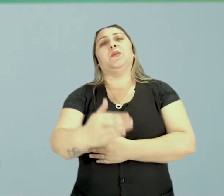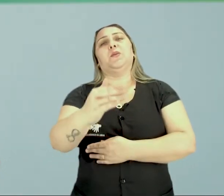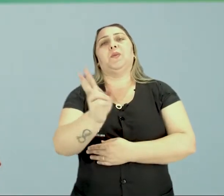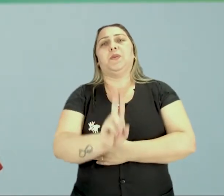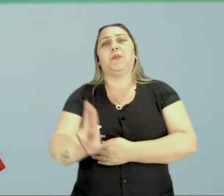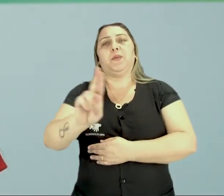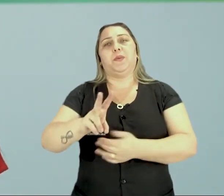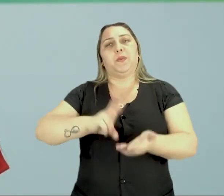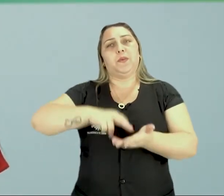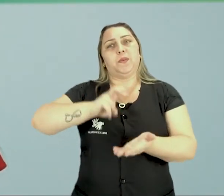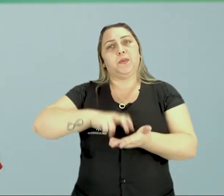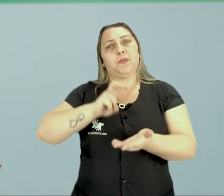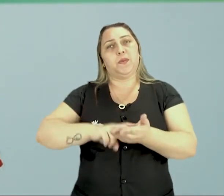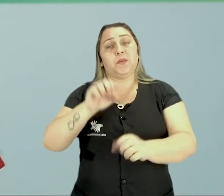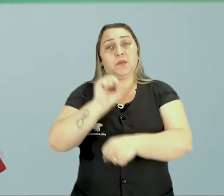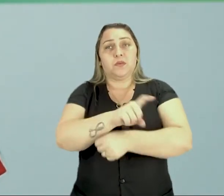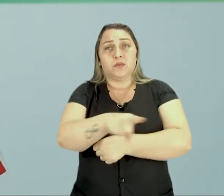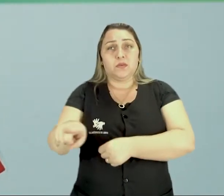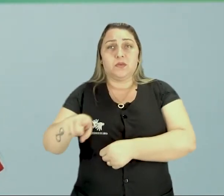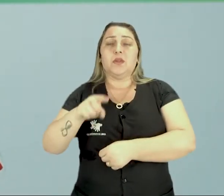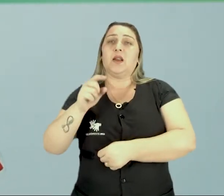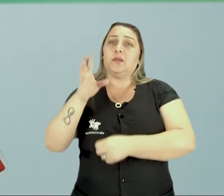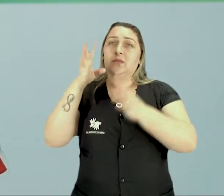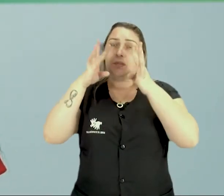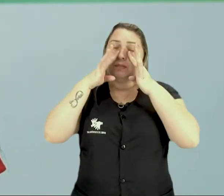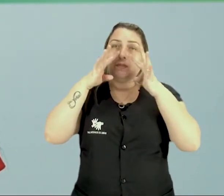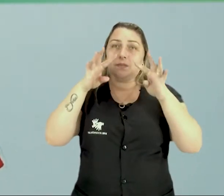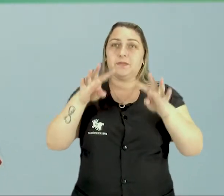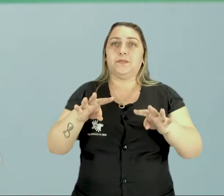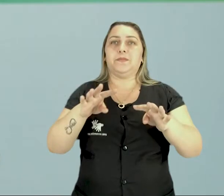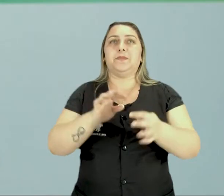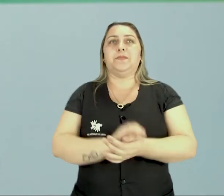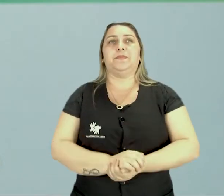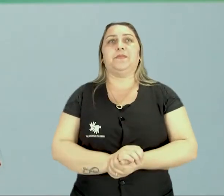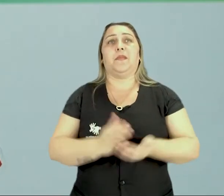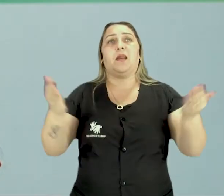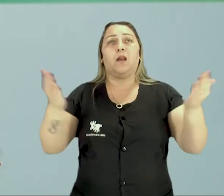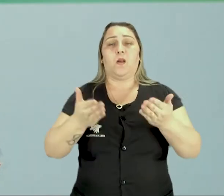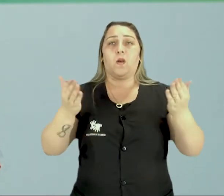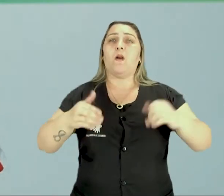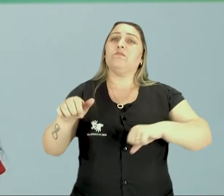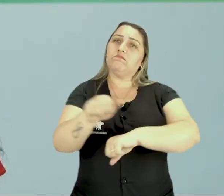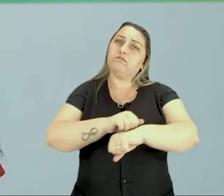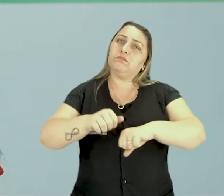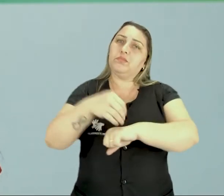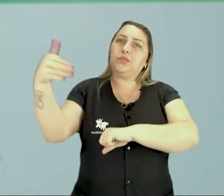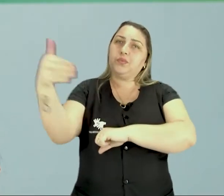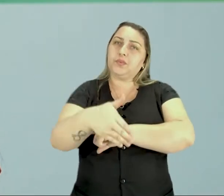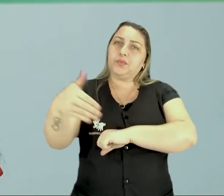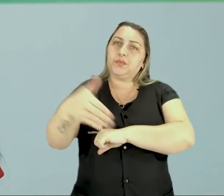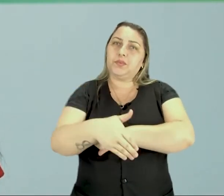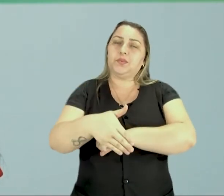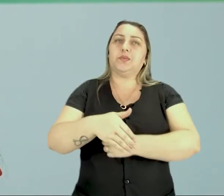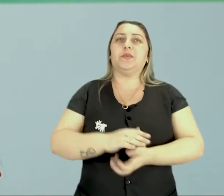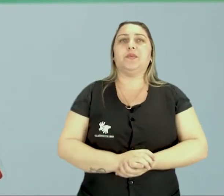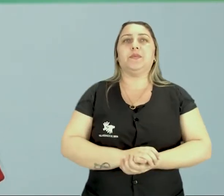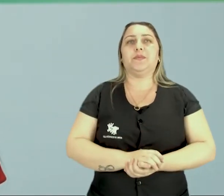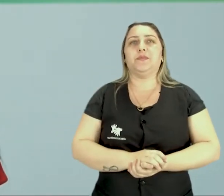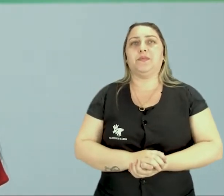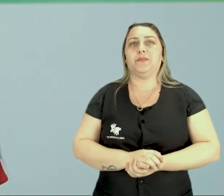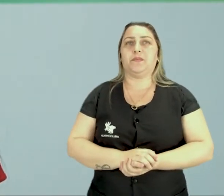bastante esse vocabulário. Então, espero que vocês tenham ficado aí bem atentos. Agora sim, vamos falar um pouquinho sobre os nossos adverbs